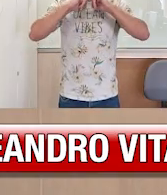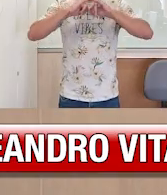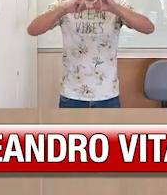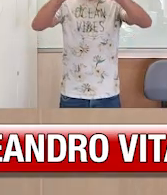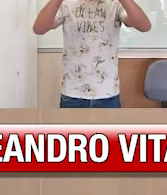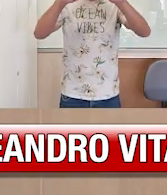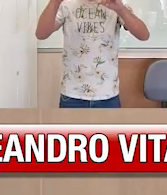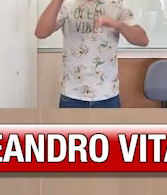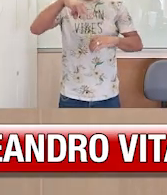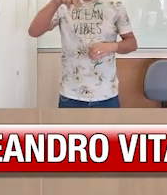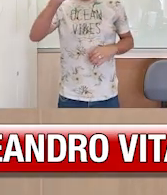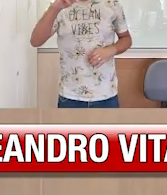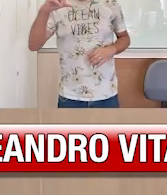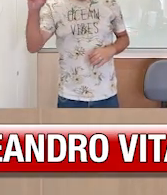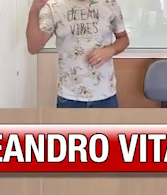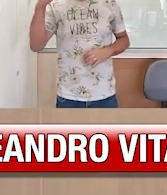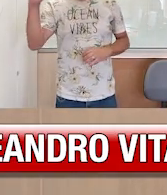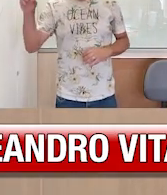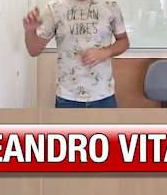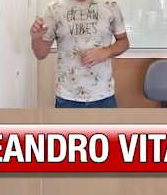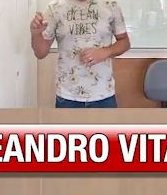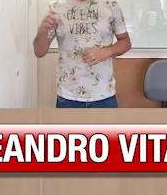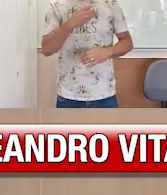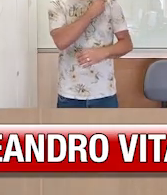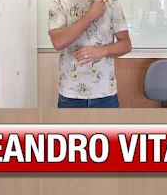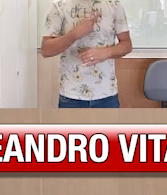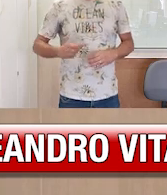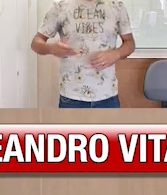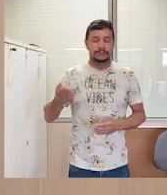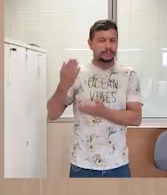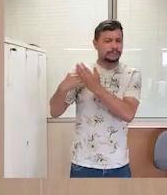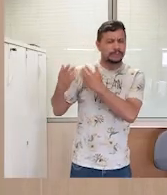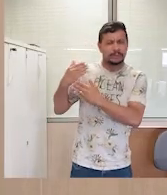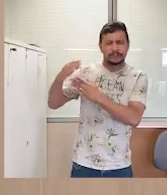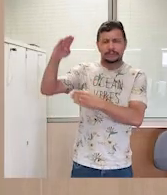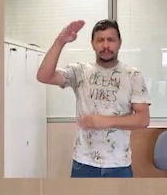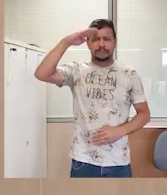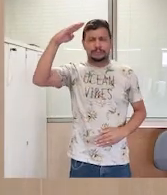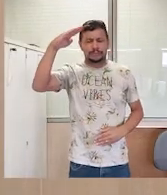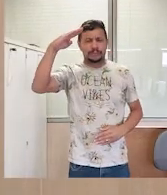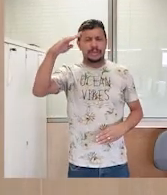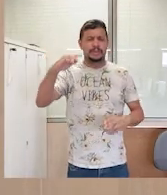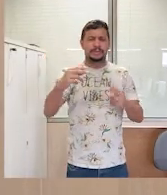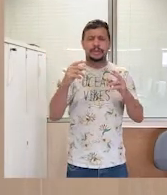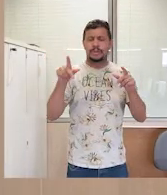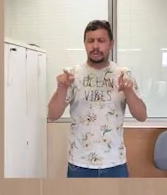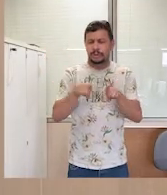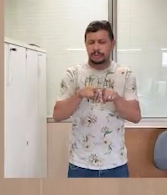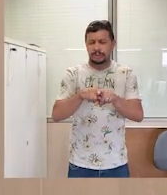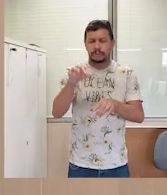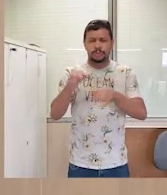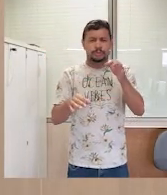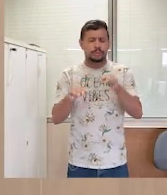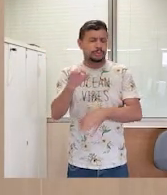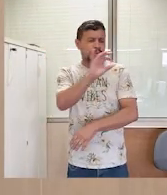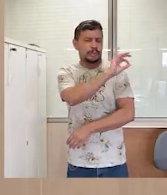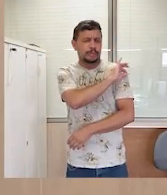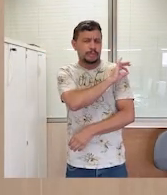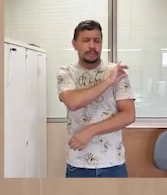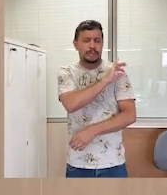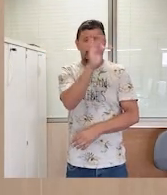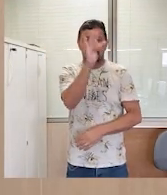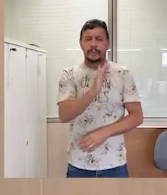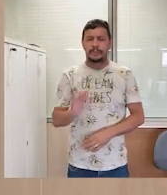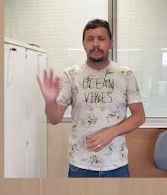Colaboração premiada de Mauro Cid coloca Jair Bolsonaro e integrantes do seu governo na mira de uma operação da